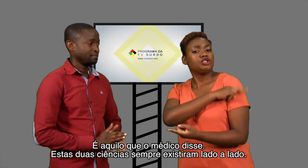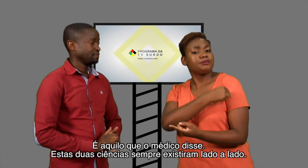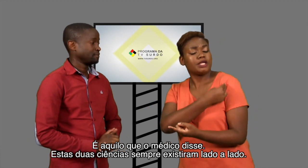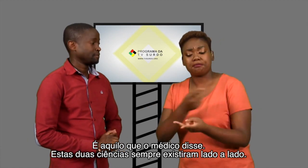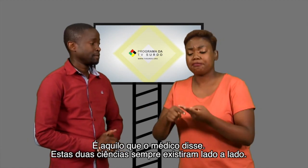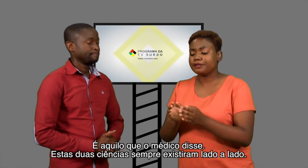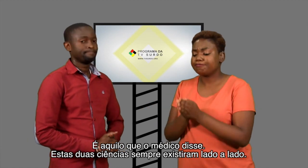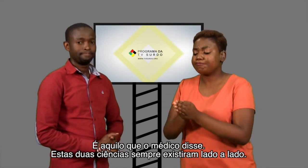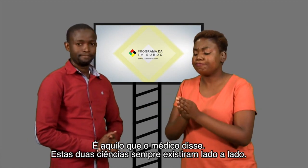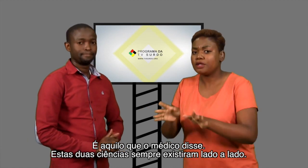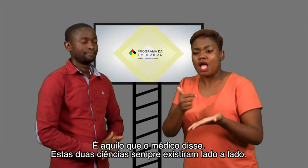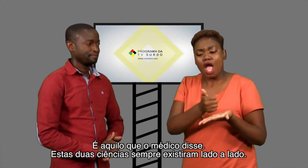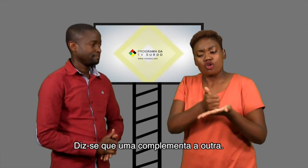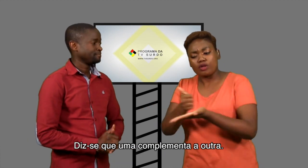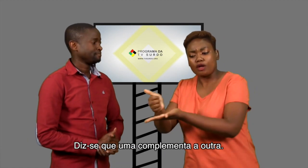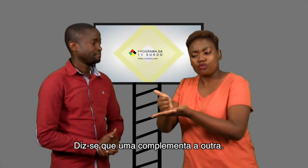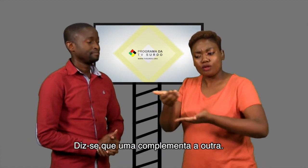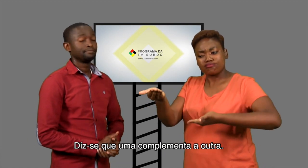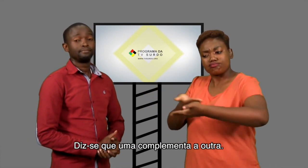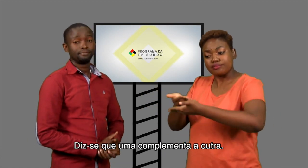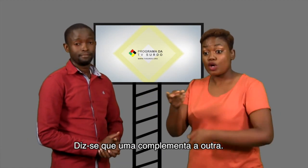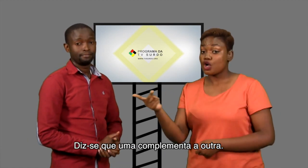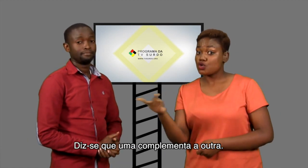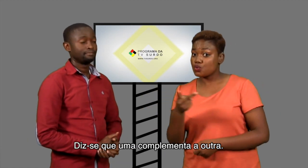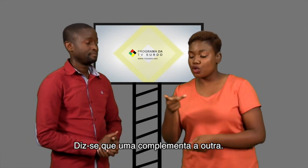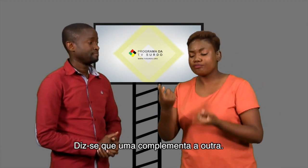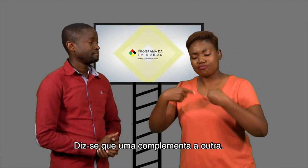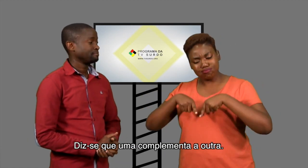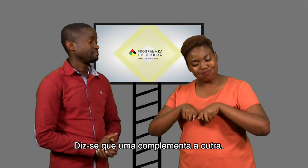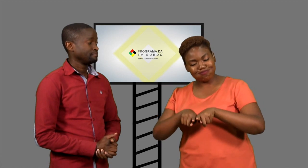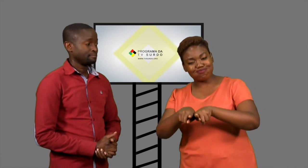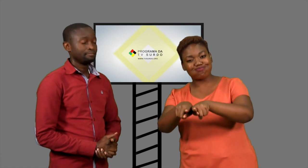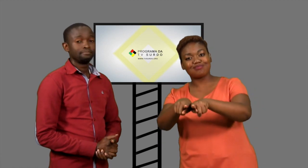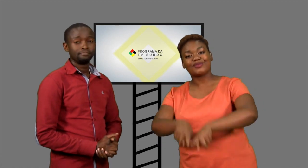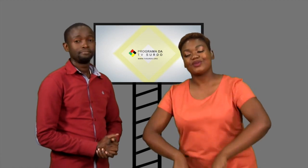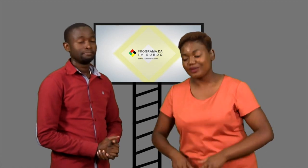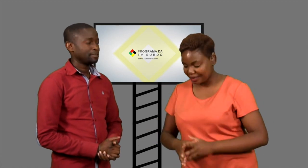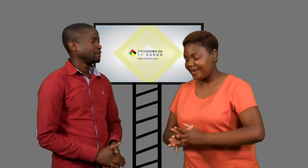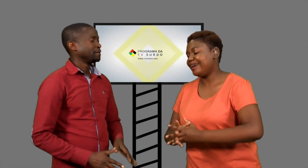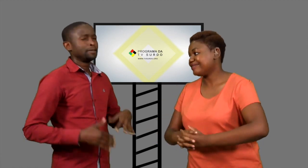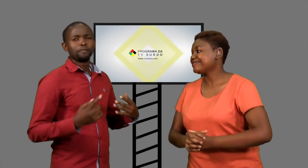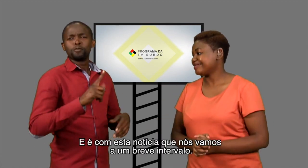ciências sempre existiram lado a lado. Disse que uma complementa a outra.